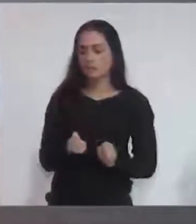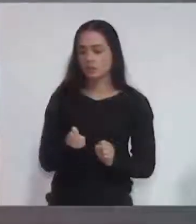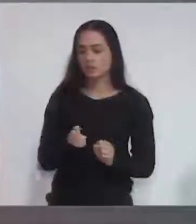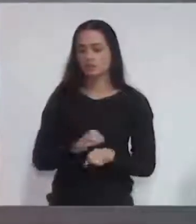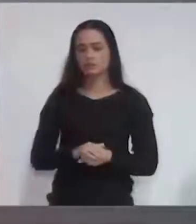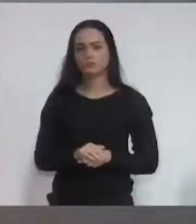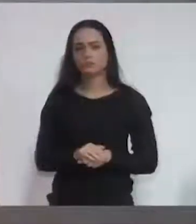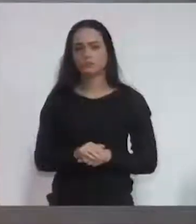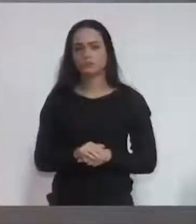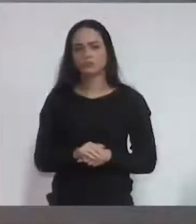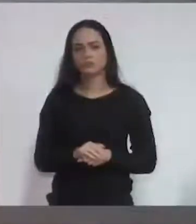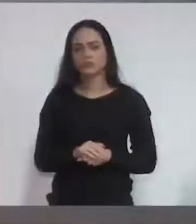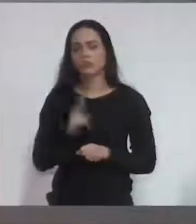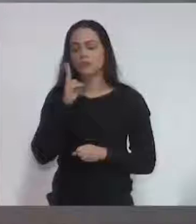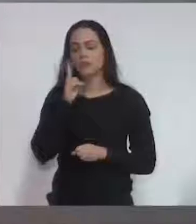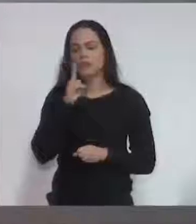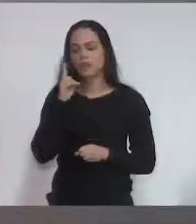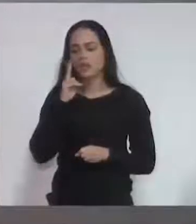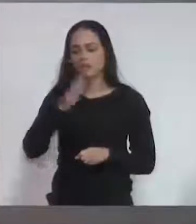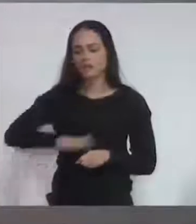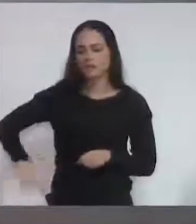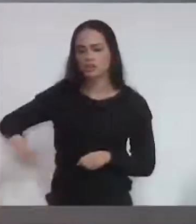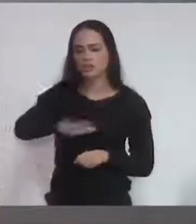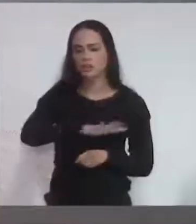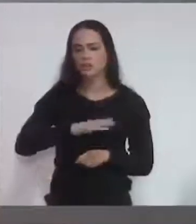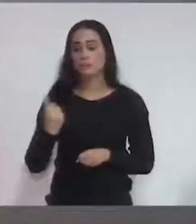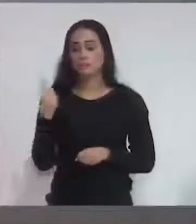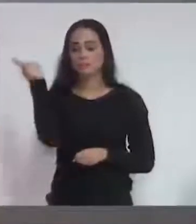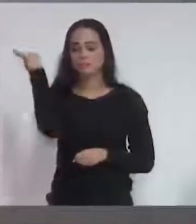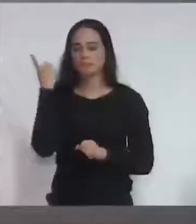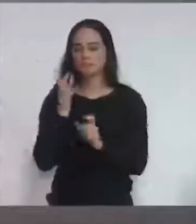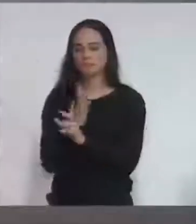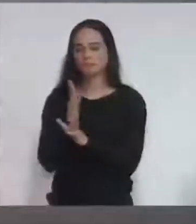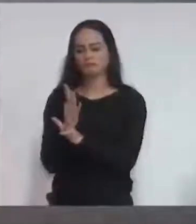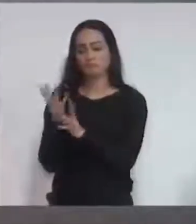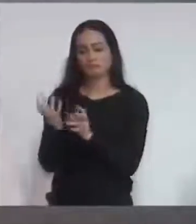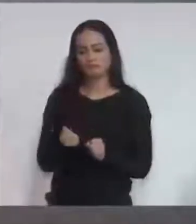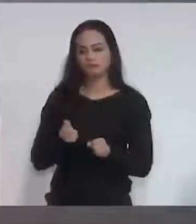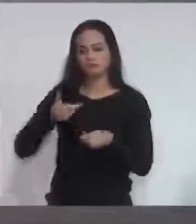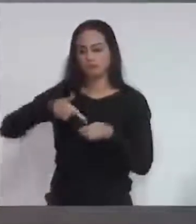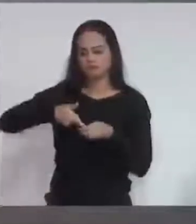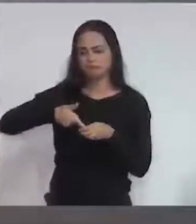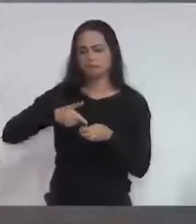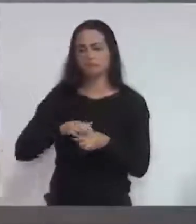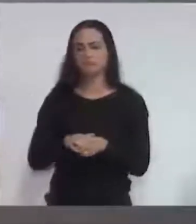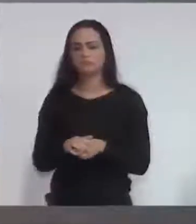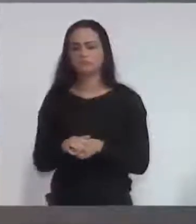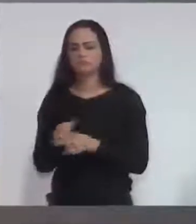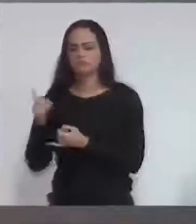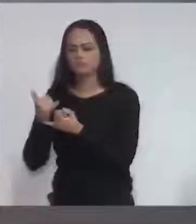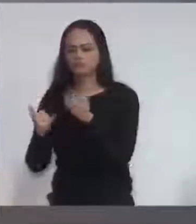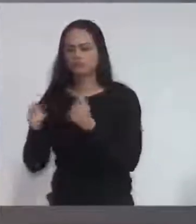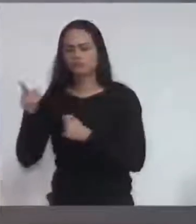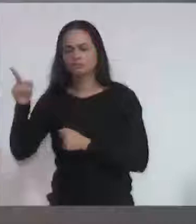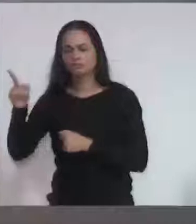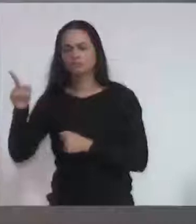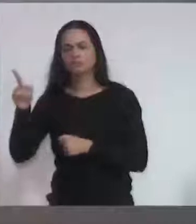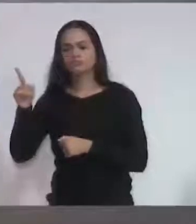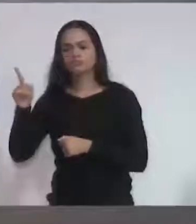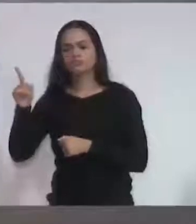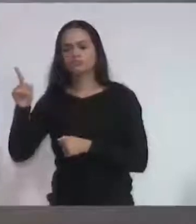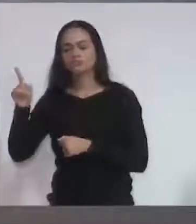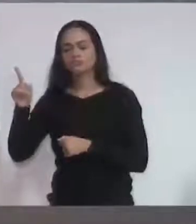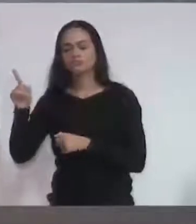cidades a receber isso, chegou de uma série de denúncias de que tinham valinhos que estavam sendo distribuídos